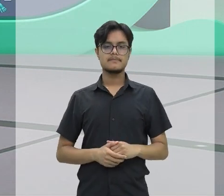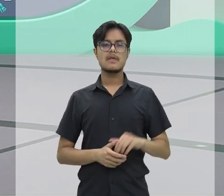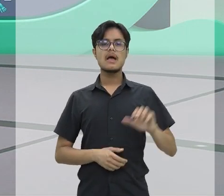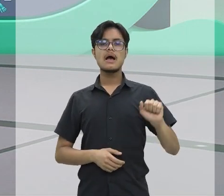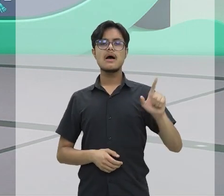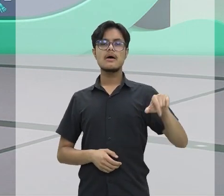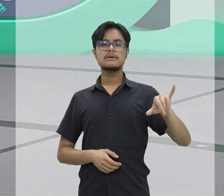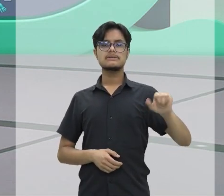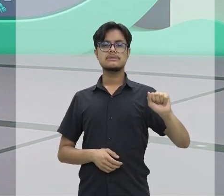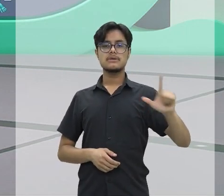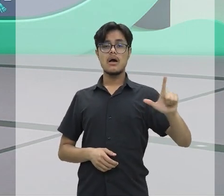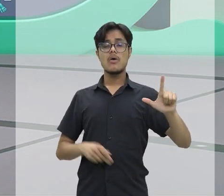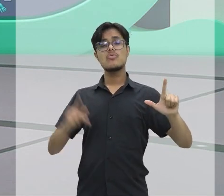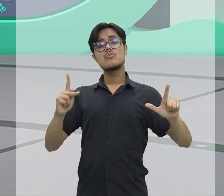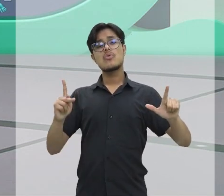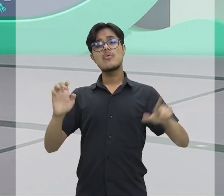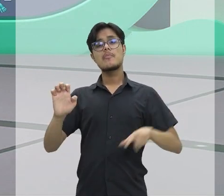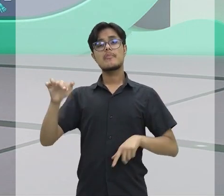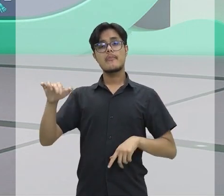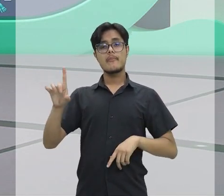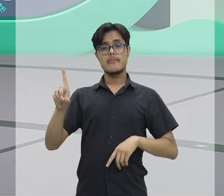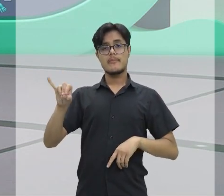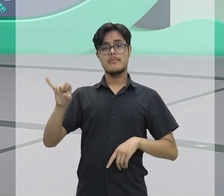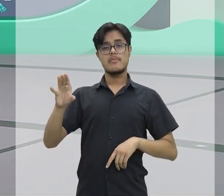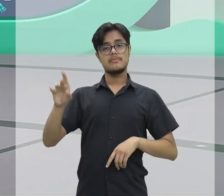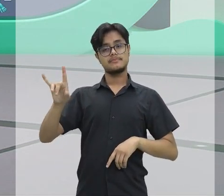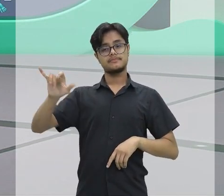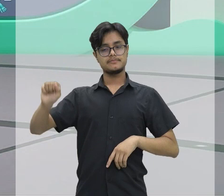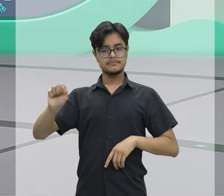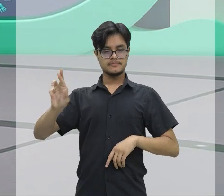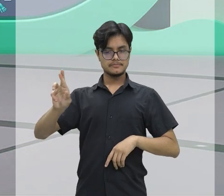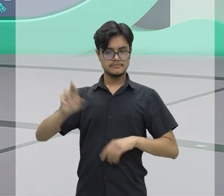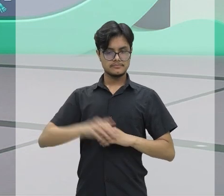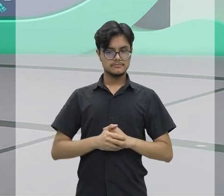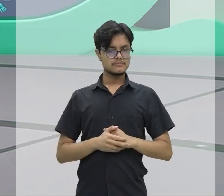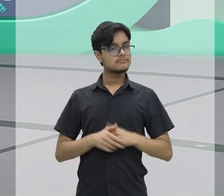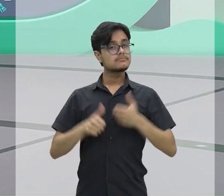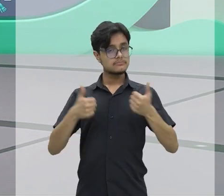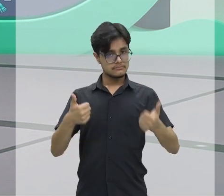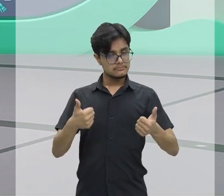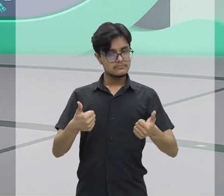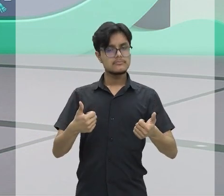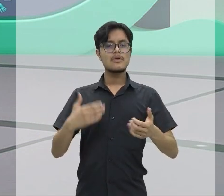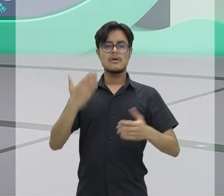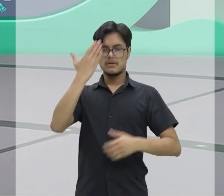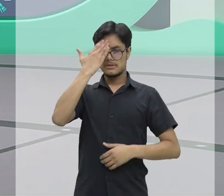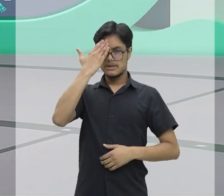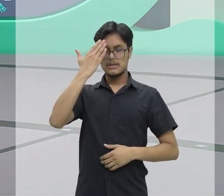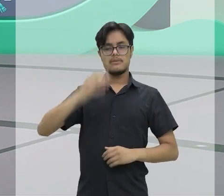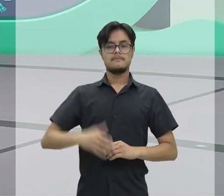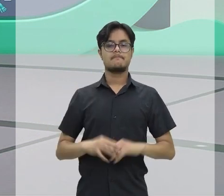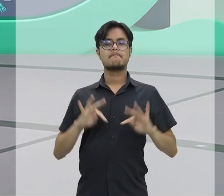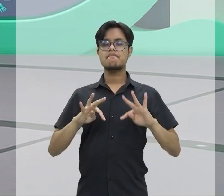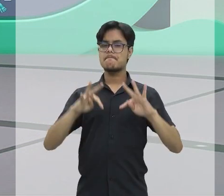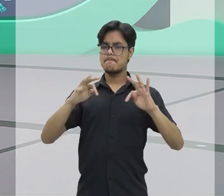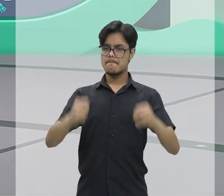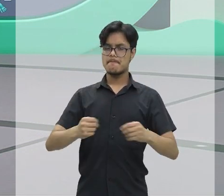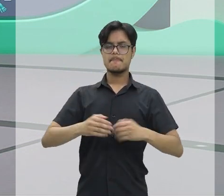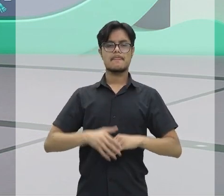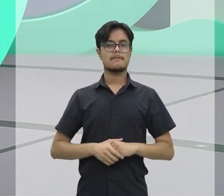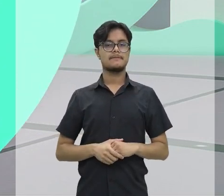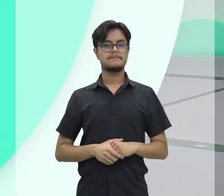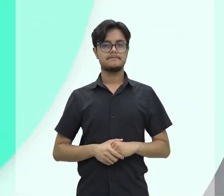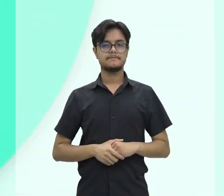Esqueleto axial, como a gente está visualizando, e o esqueleto apendicular, né, que compreende ali os membros inferiores e os membros superiores